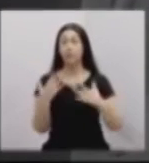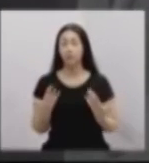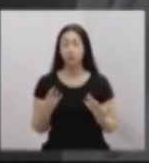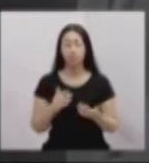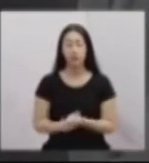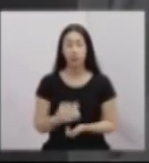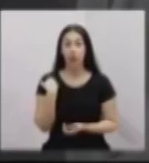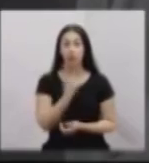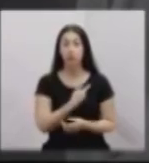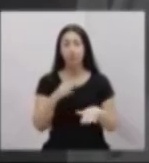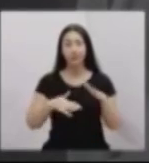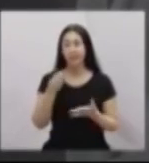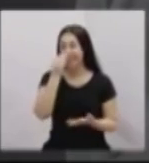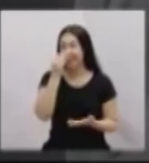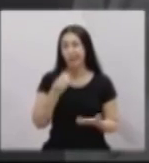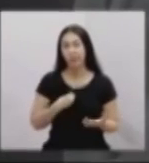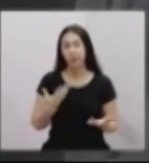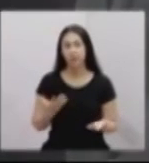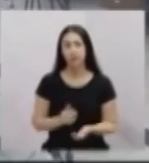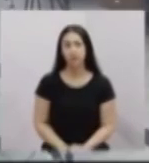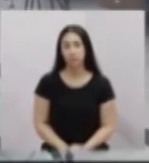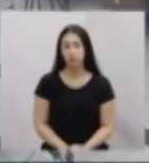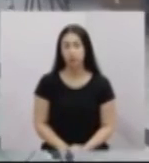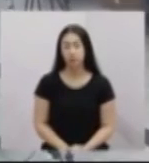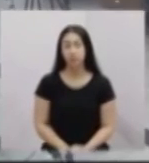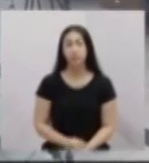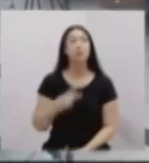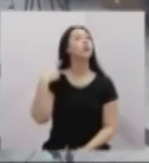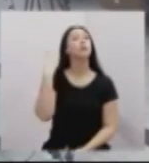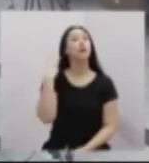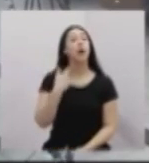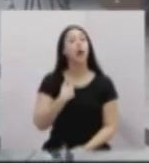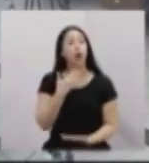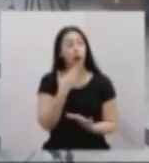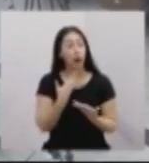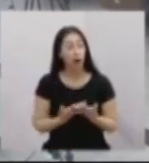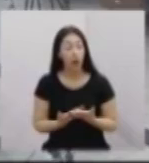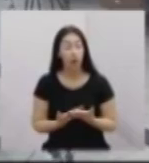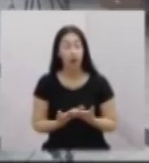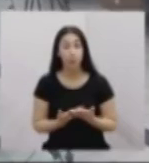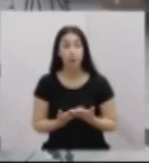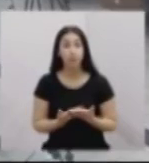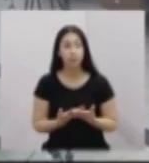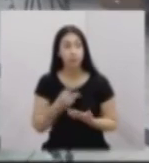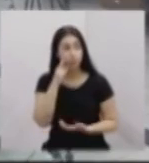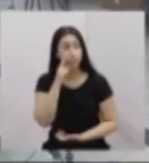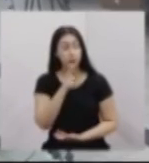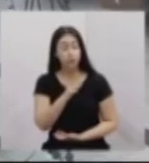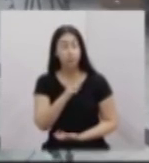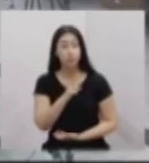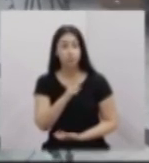a gente acaba caindo no descrédito. Vereador Rodrigo, fico até surpreso de ouvir essas